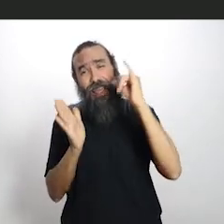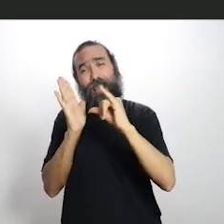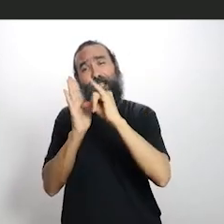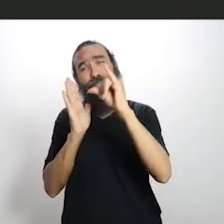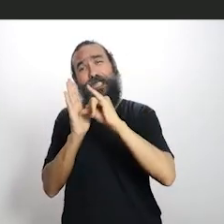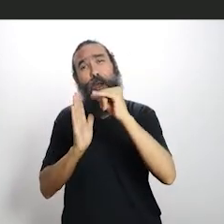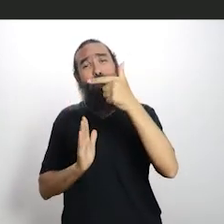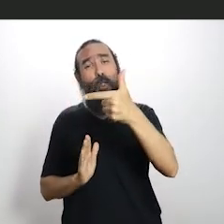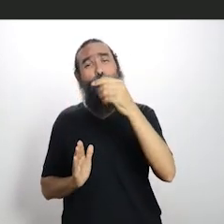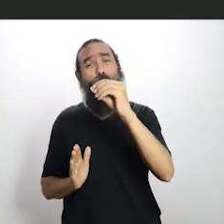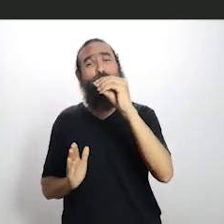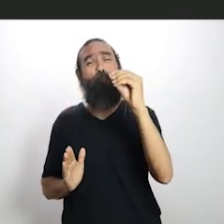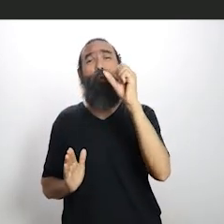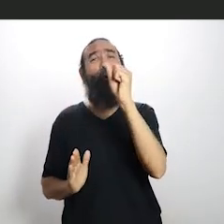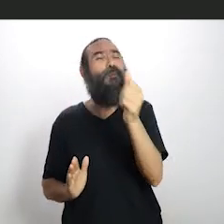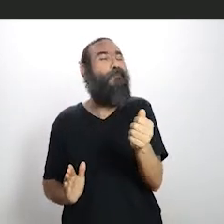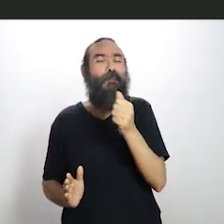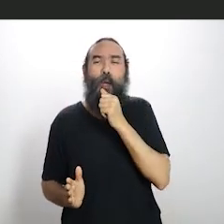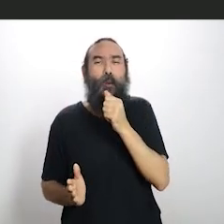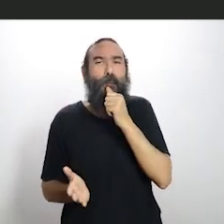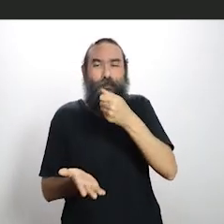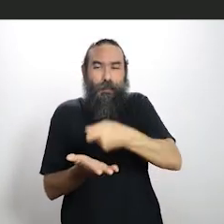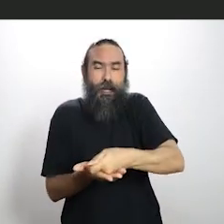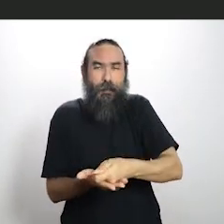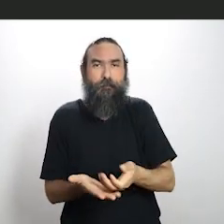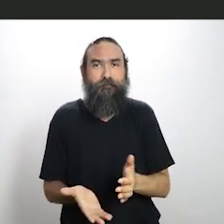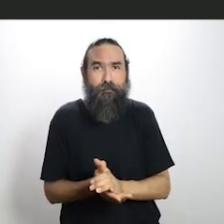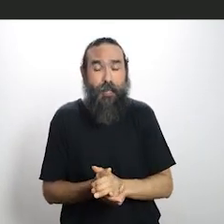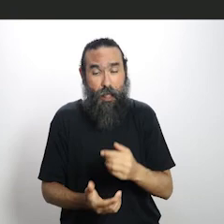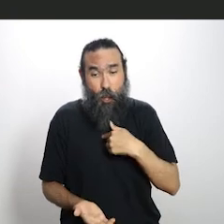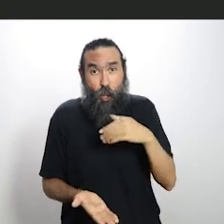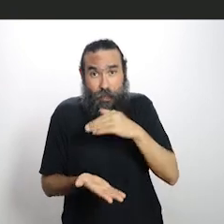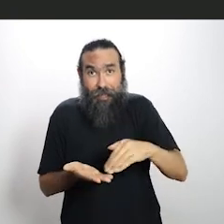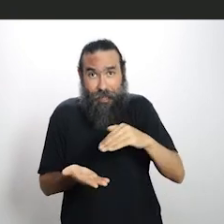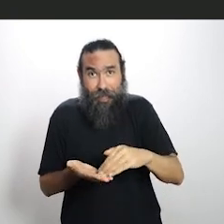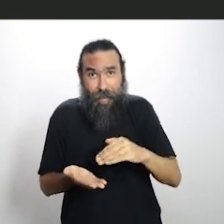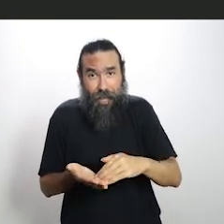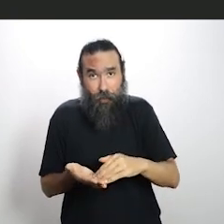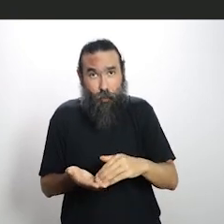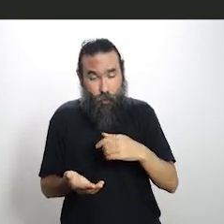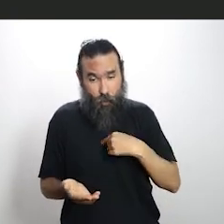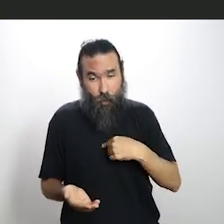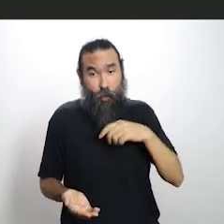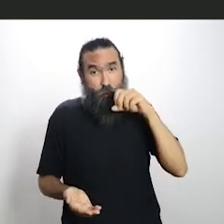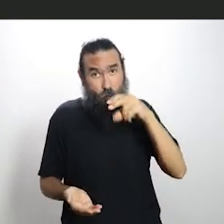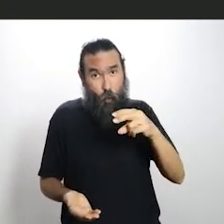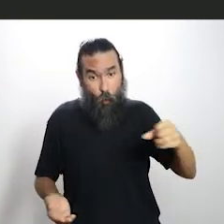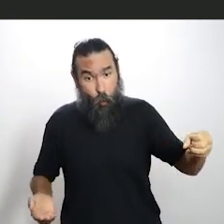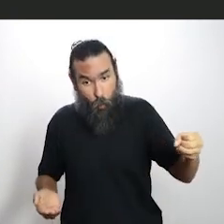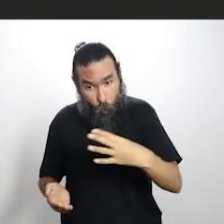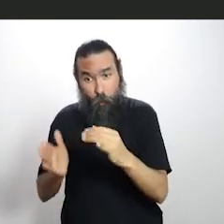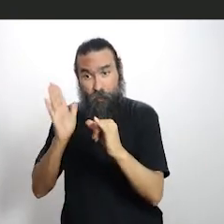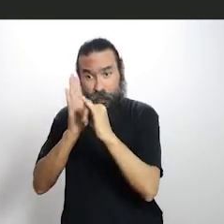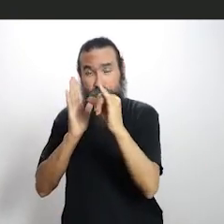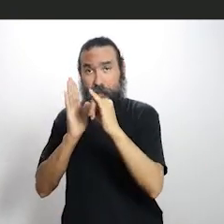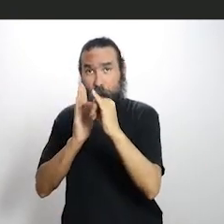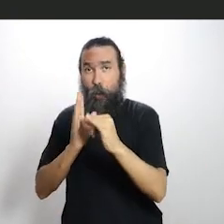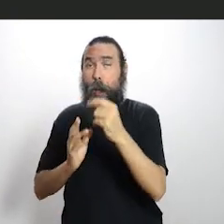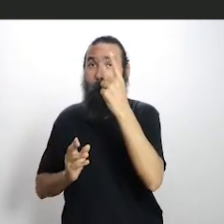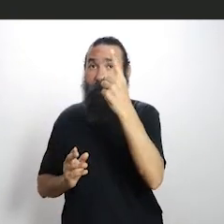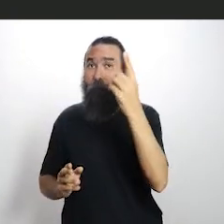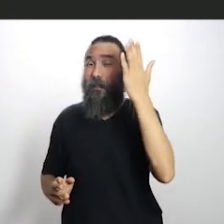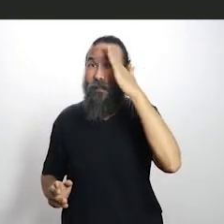aquele compromisso não criar uma expectativa não criar uma falsa expectativa para que as pessoas fiquem aí anos já tem edital